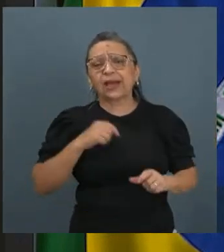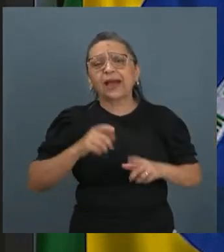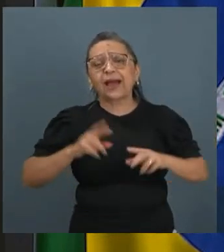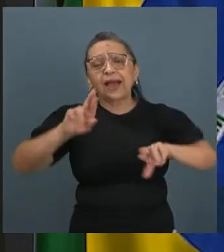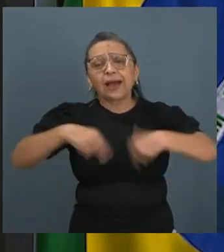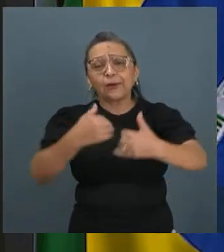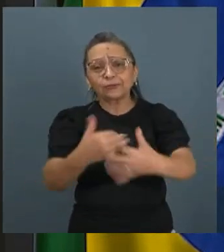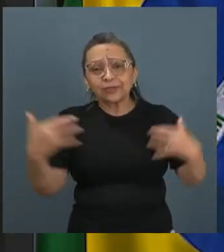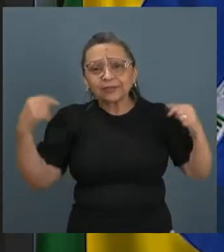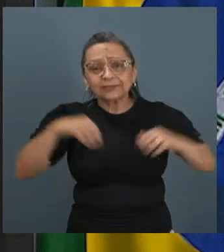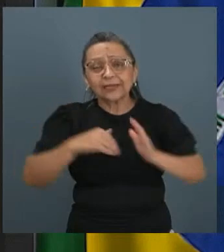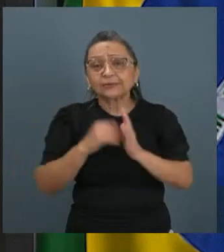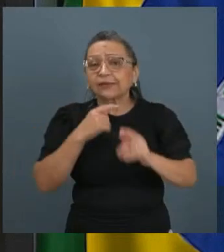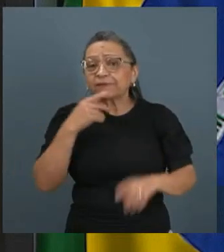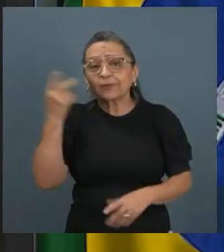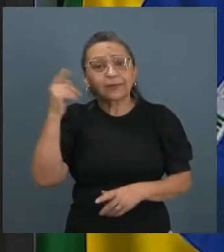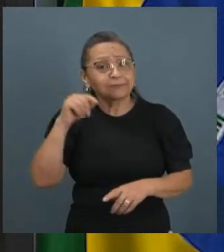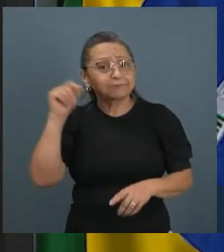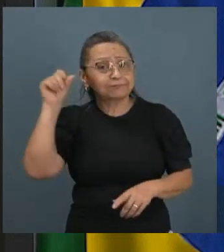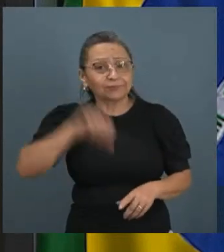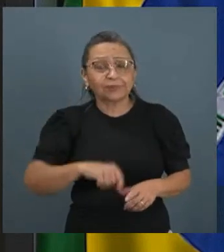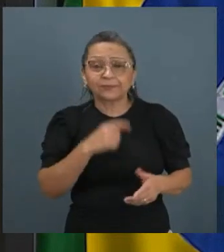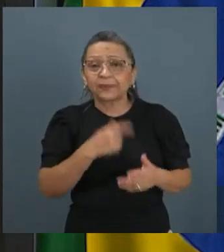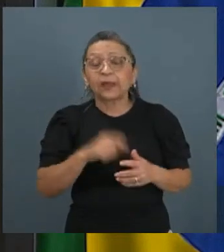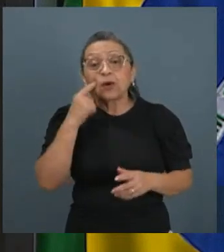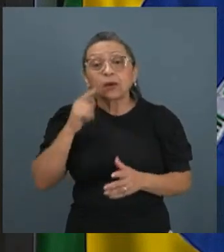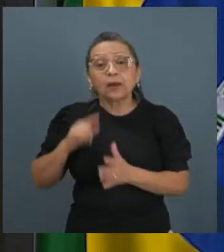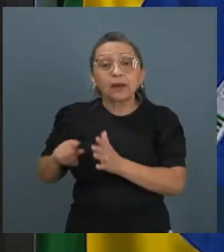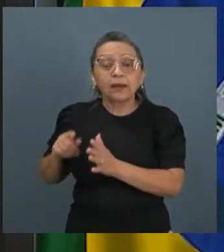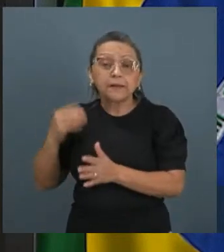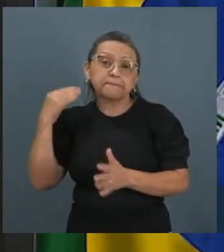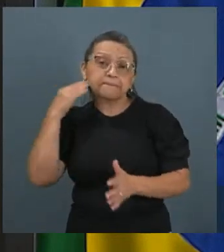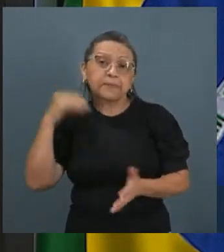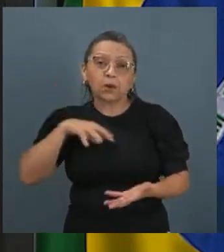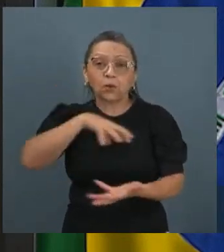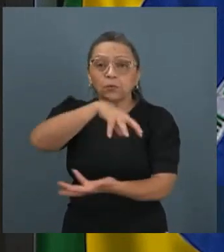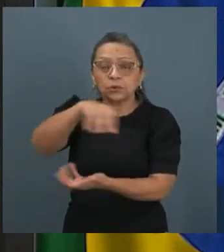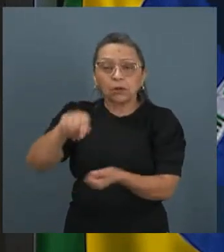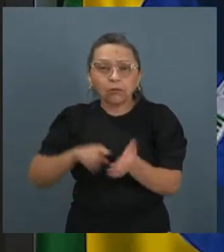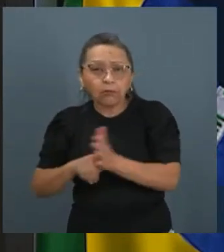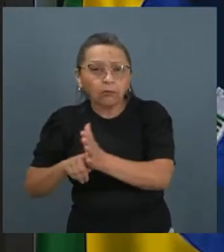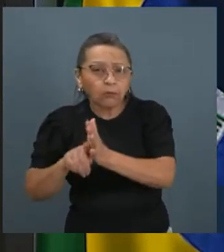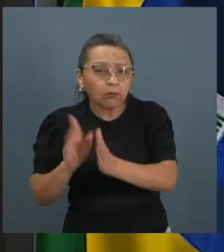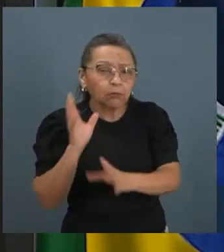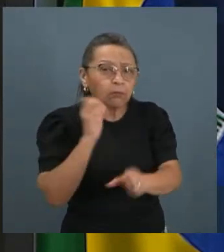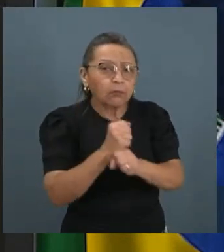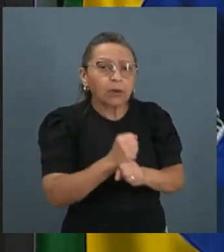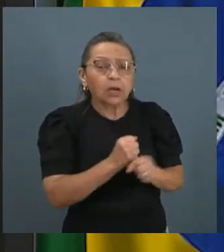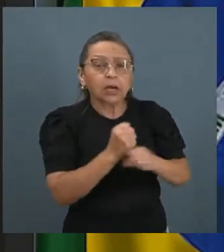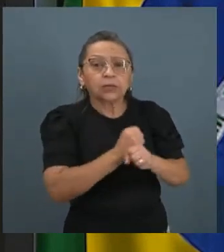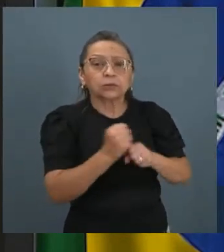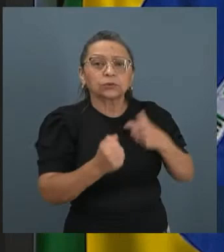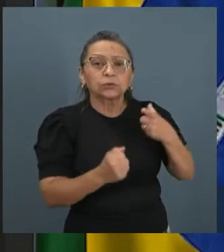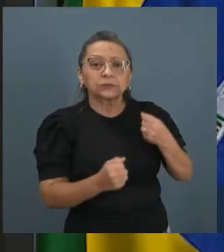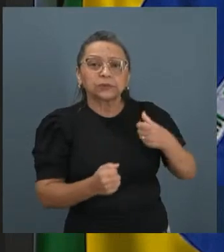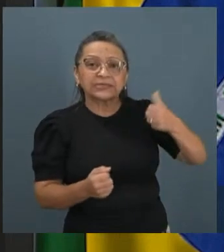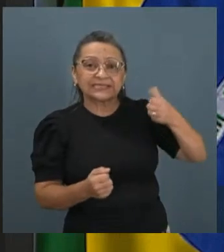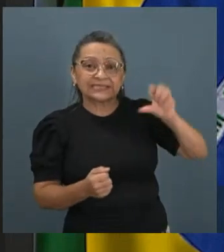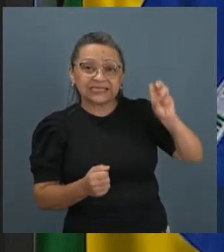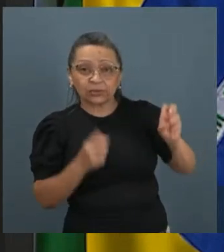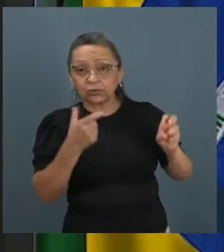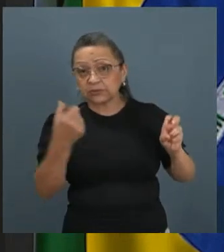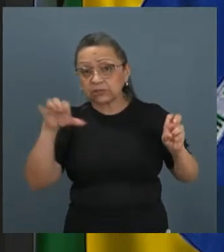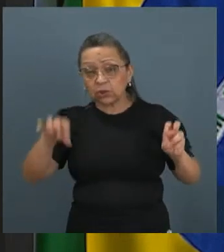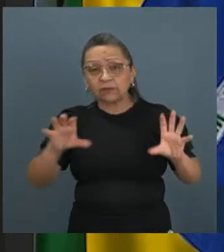pública aqui no Senado. Segundo dados do Banco Mundial, entre 95 e 2019, o número de